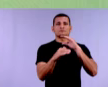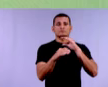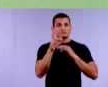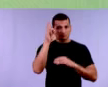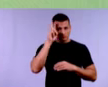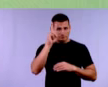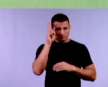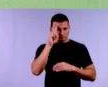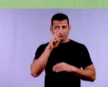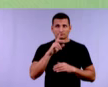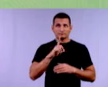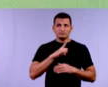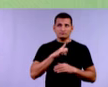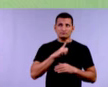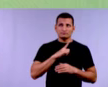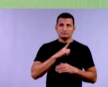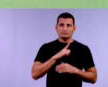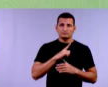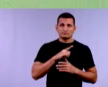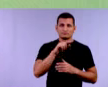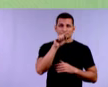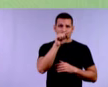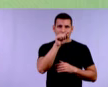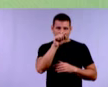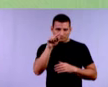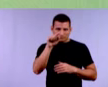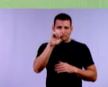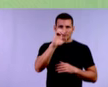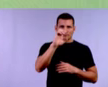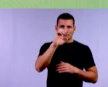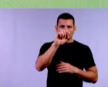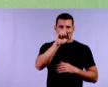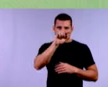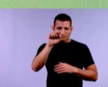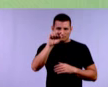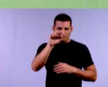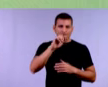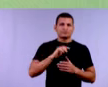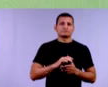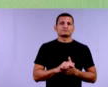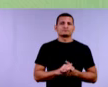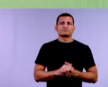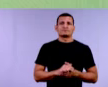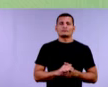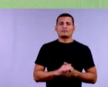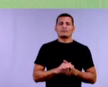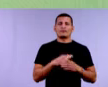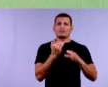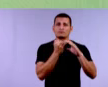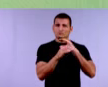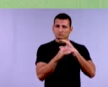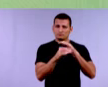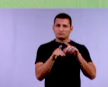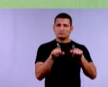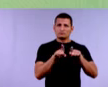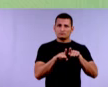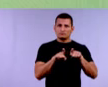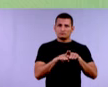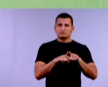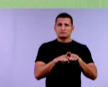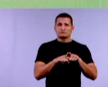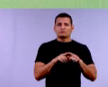que tem um hífenzinho aqui, apesar de a maioria não utilizar, tem. Bem, o e-mail também, gente, se é um